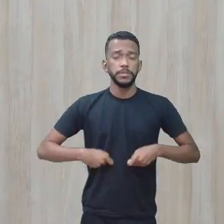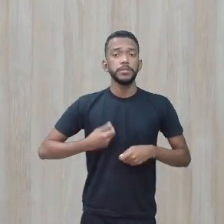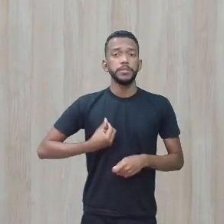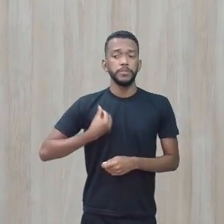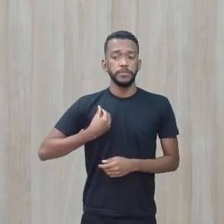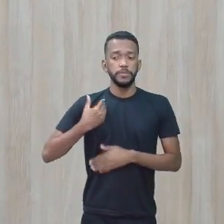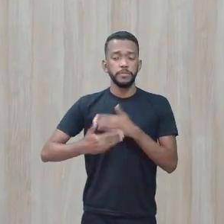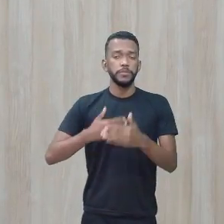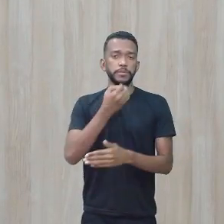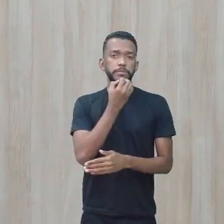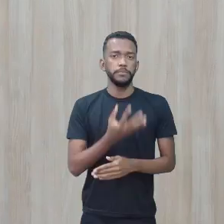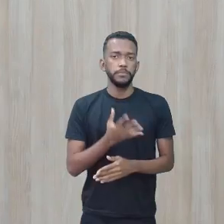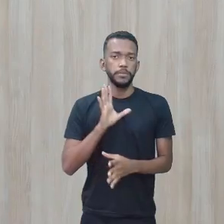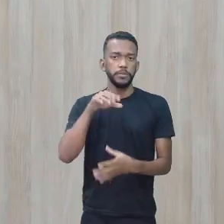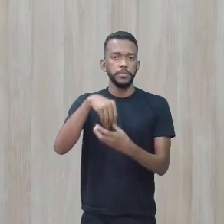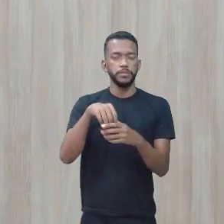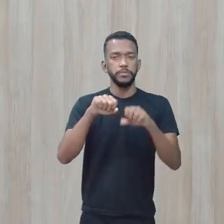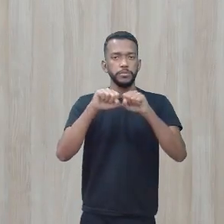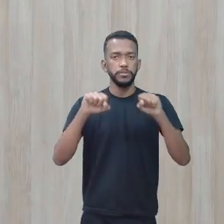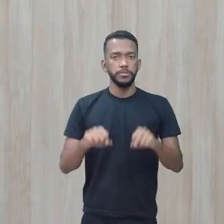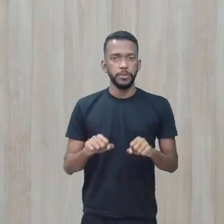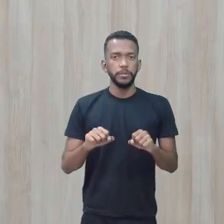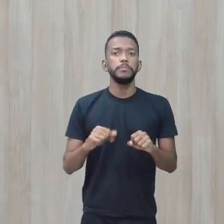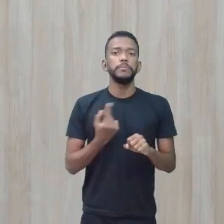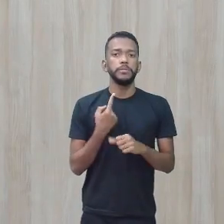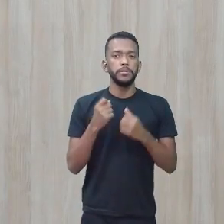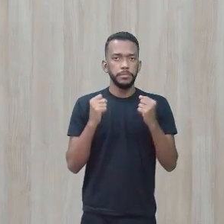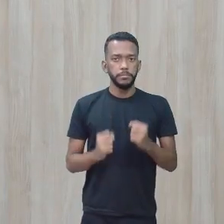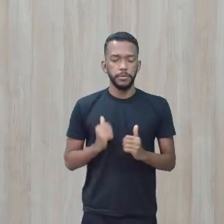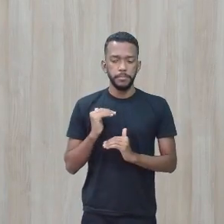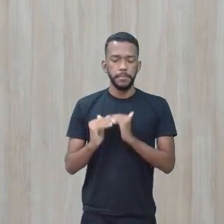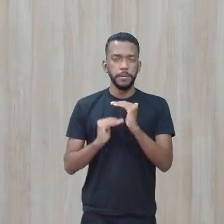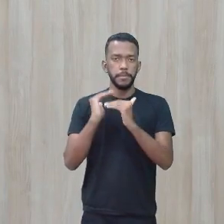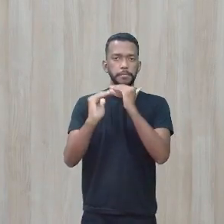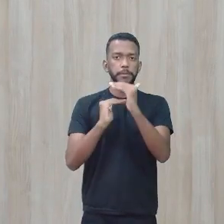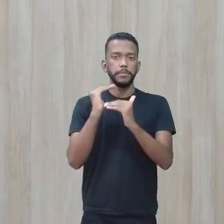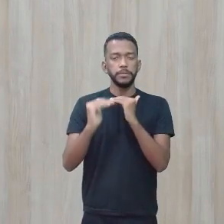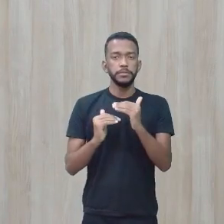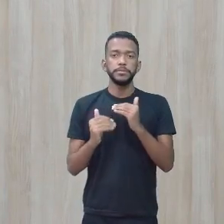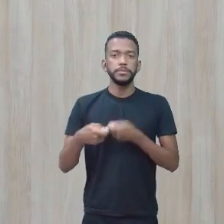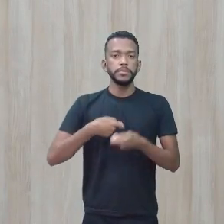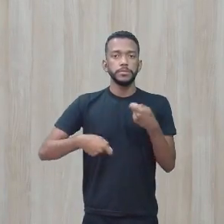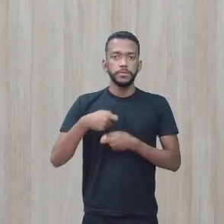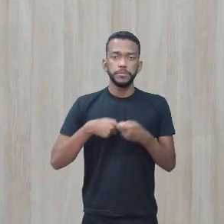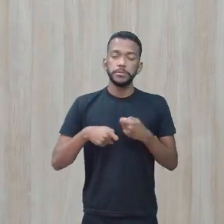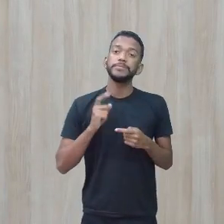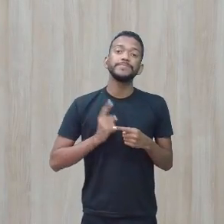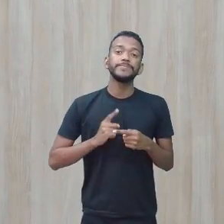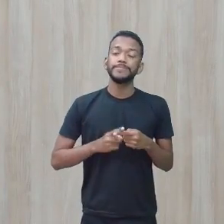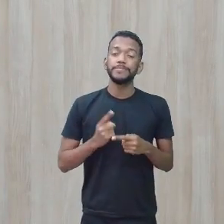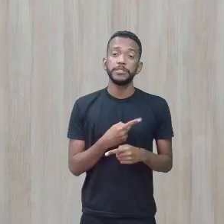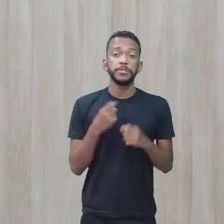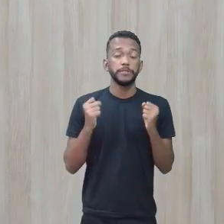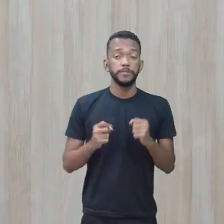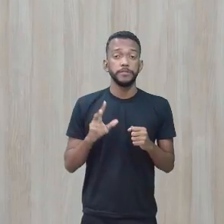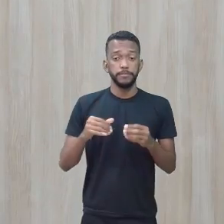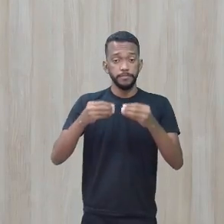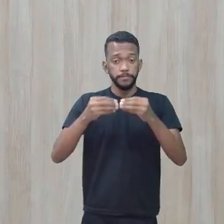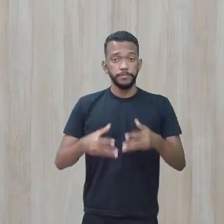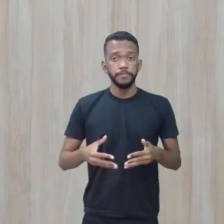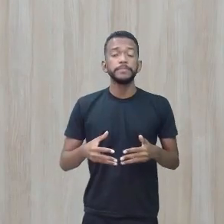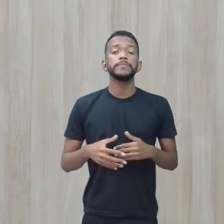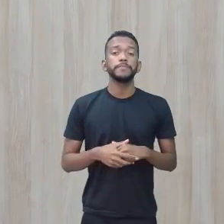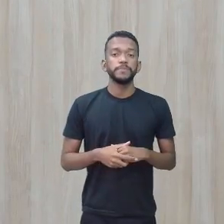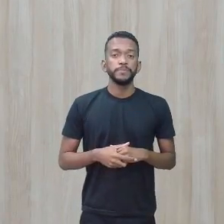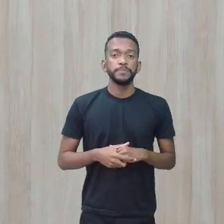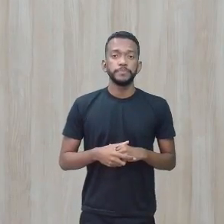bem dentro de um sistema onde a gente possa crescer economicamente, mas que a gente não possa trazer danos para o nosso meio